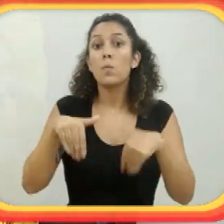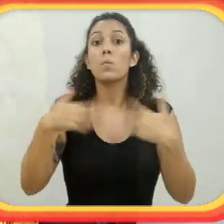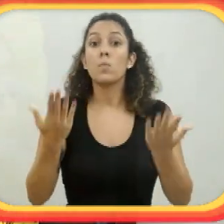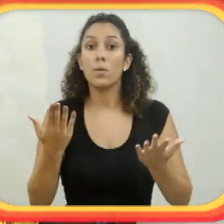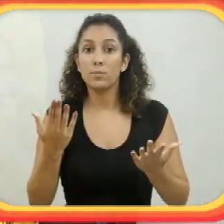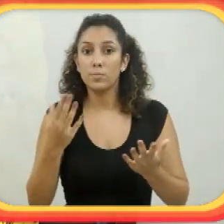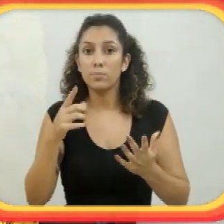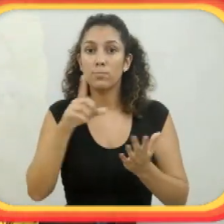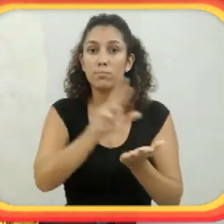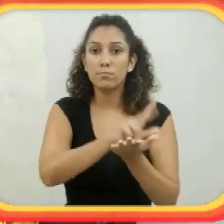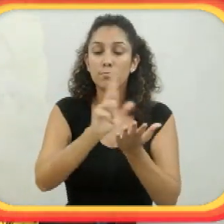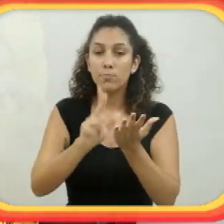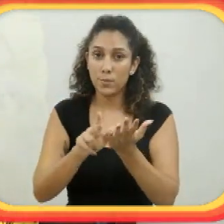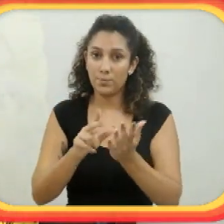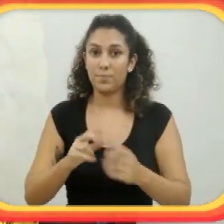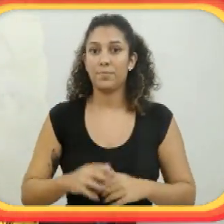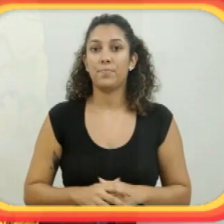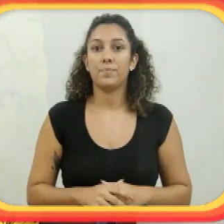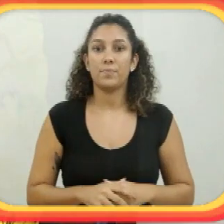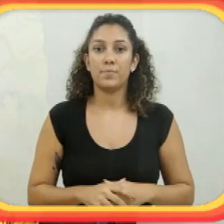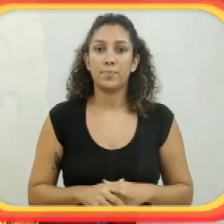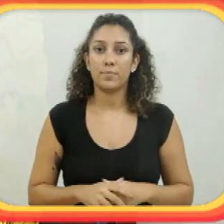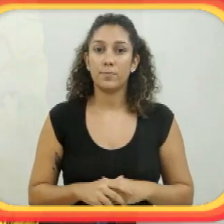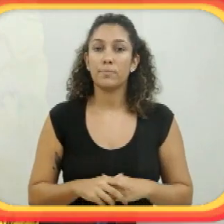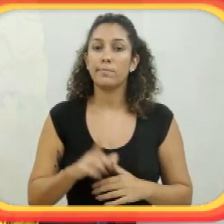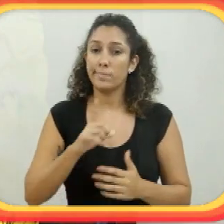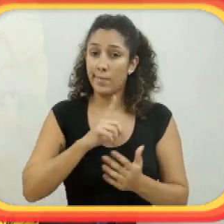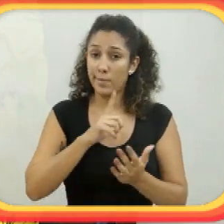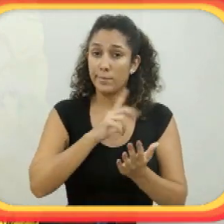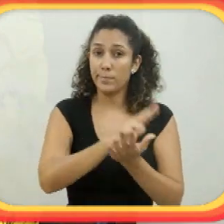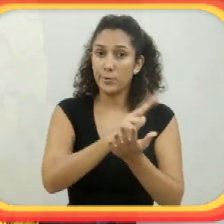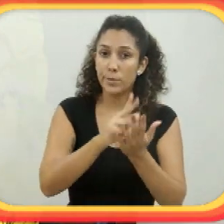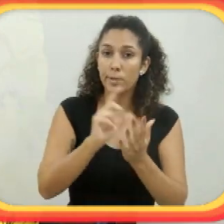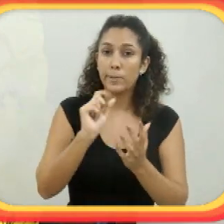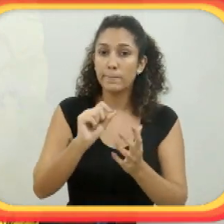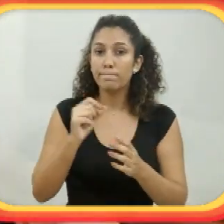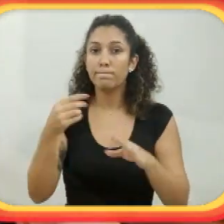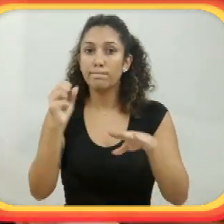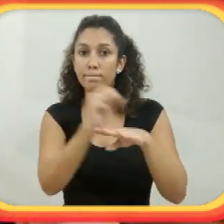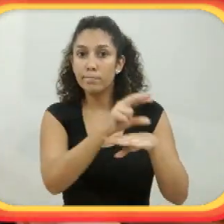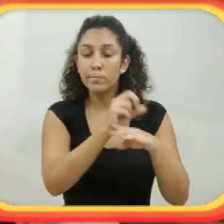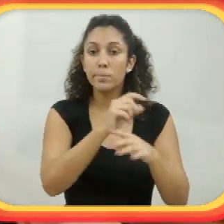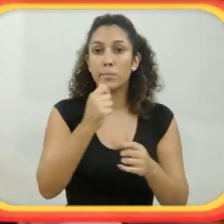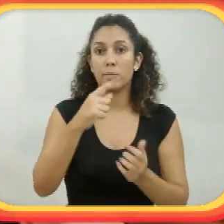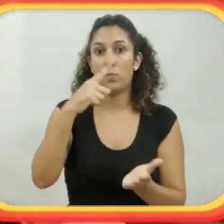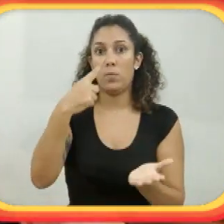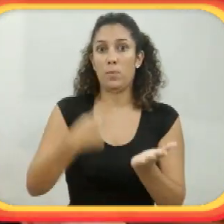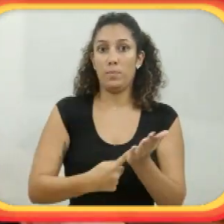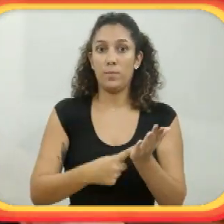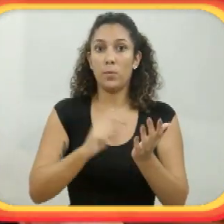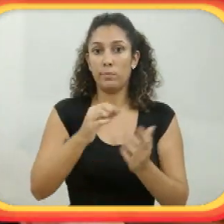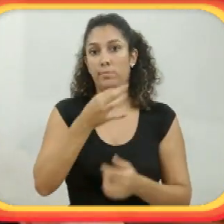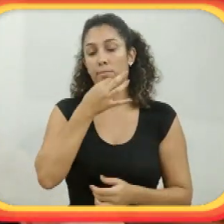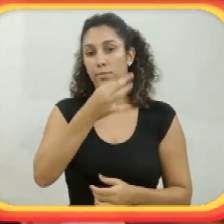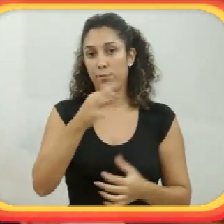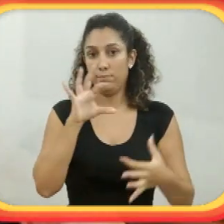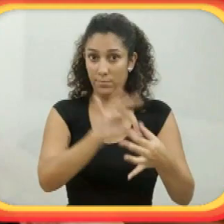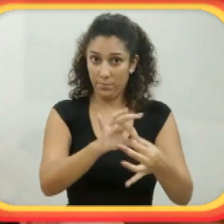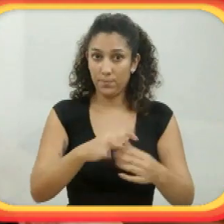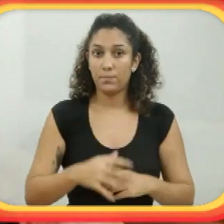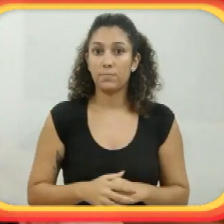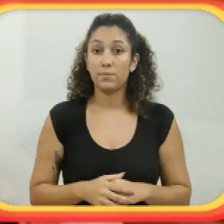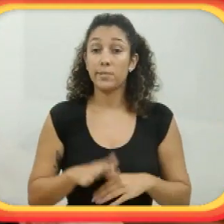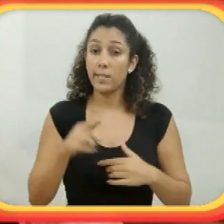Jogos Paralímpicos, e aí o Comitê Paralímpico Internacional decide quais são